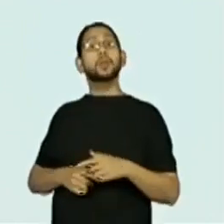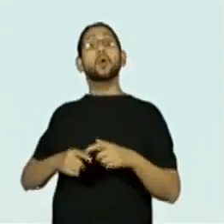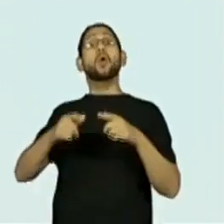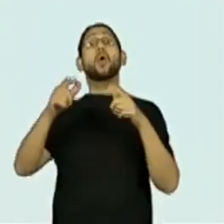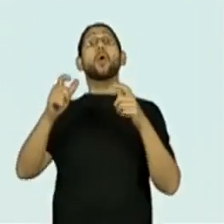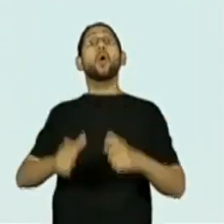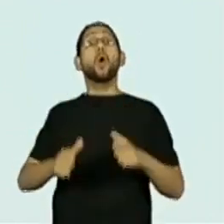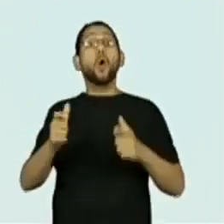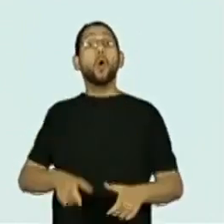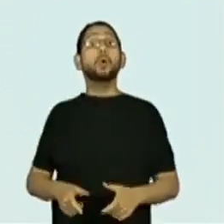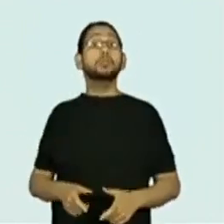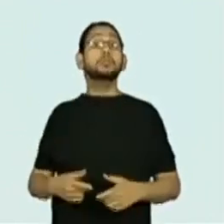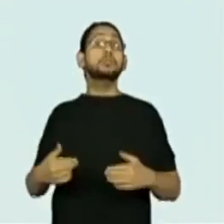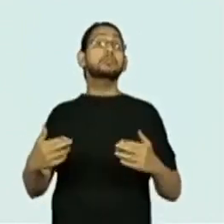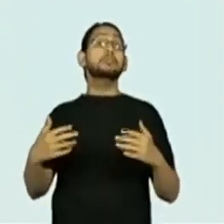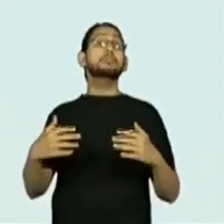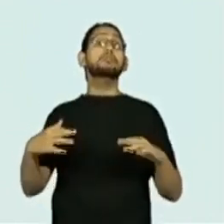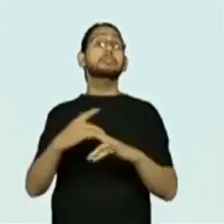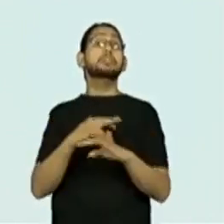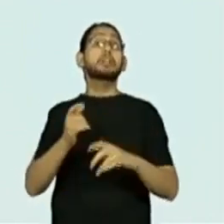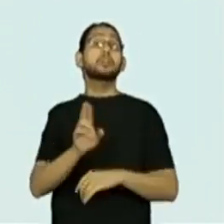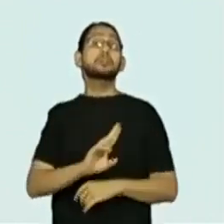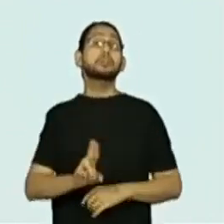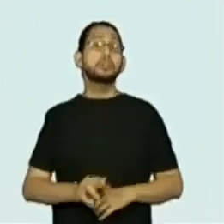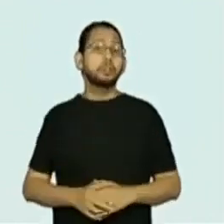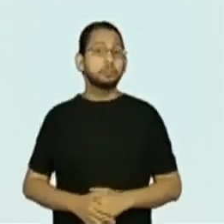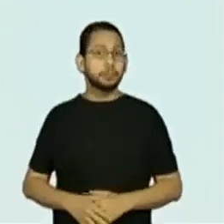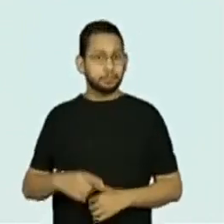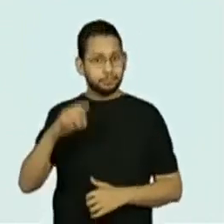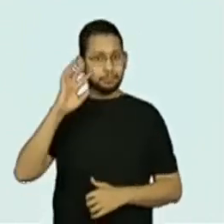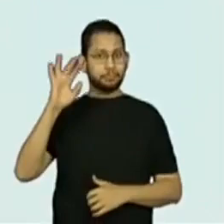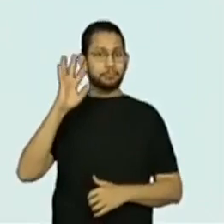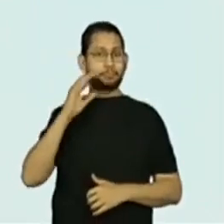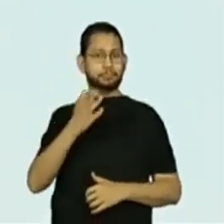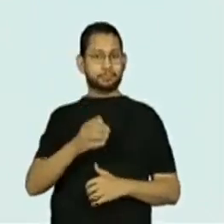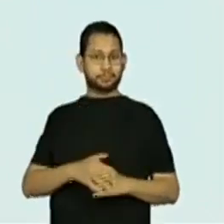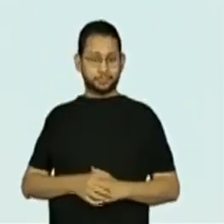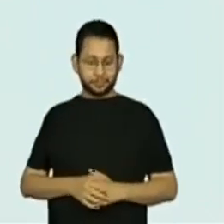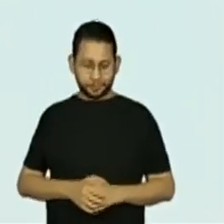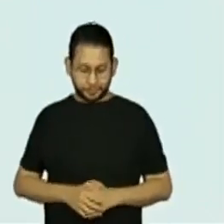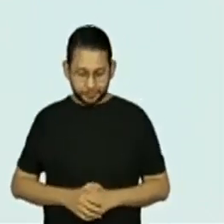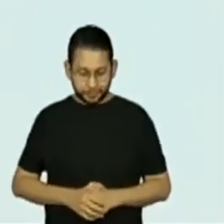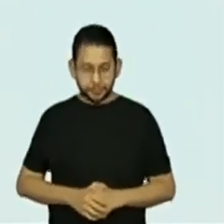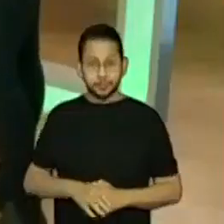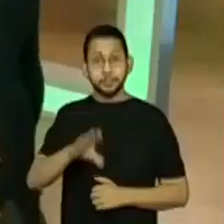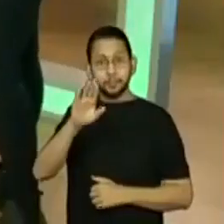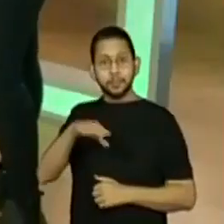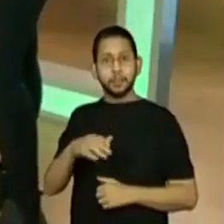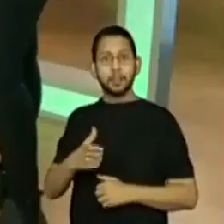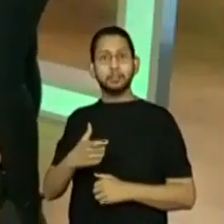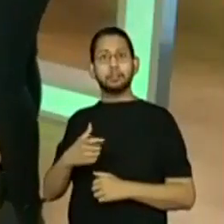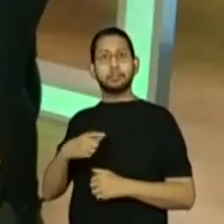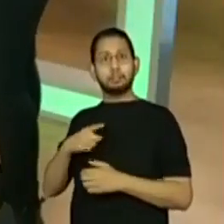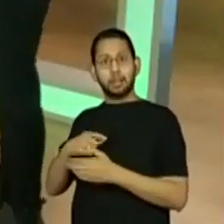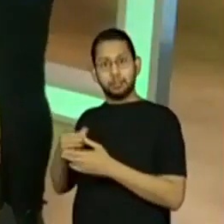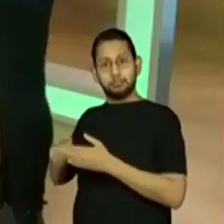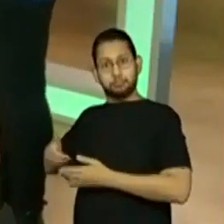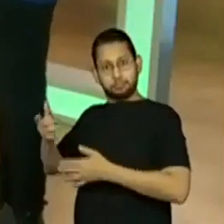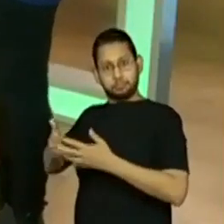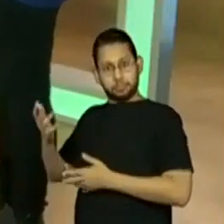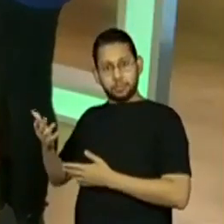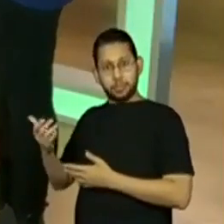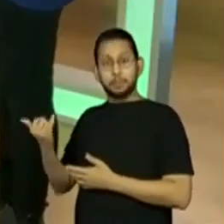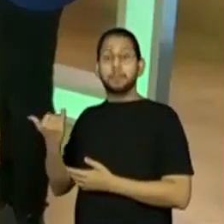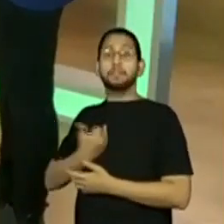esse monumento fica. Vamos pensar um pouquinho? Enquanto eles estão pensando, ainda está tendo uma participação em relação